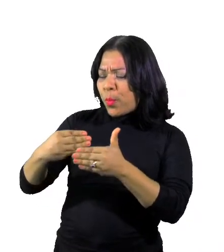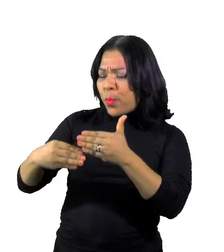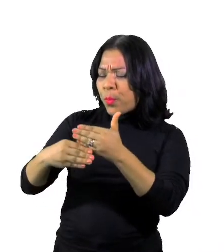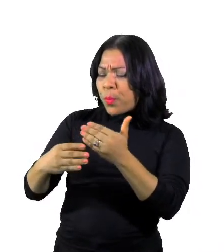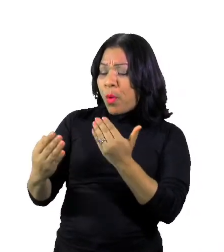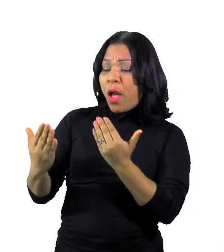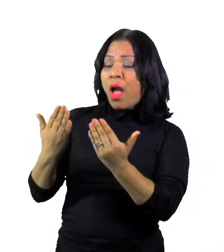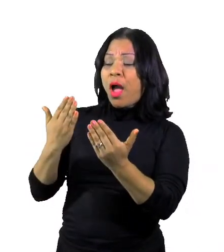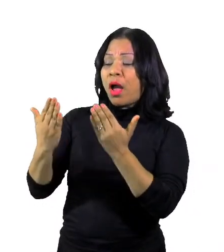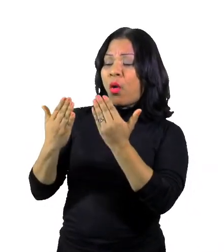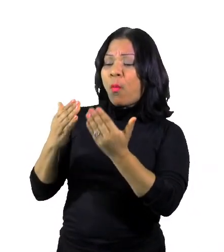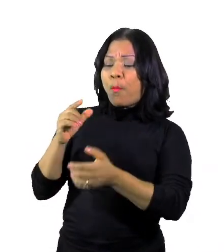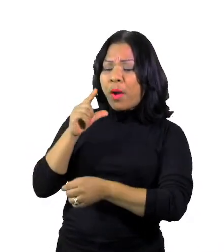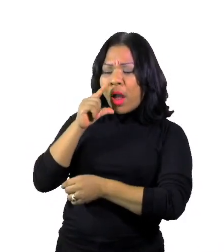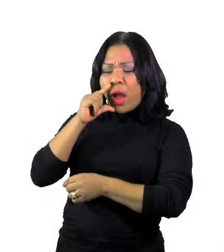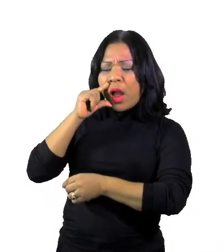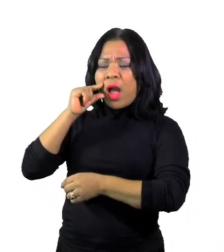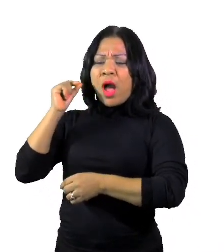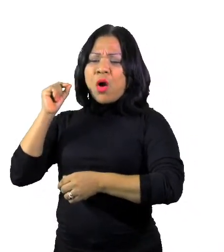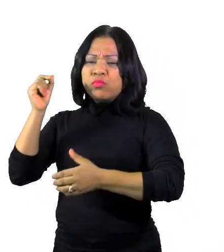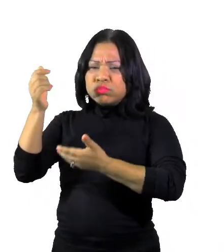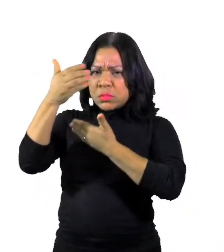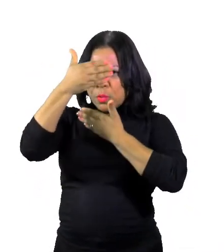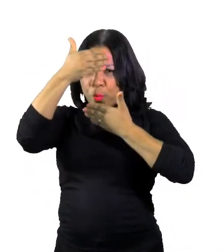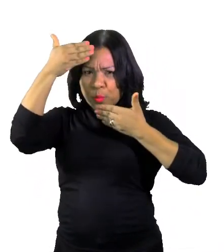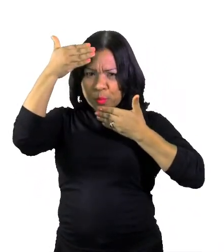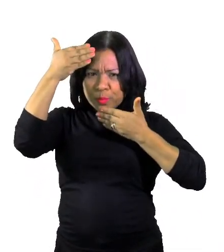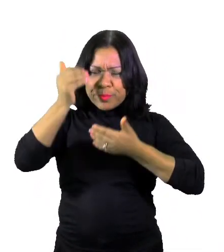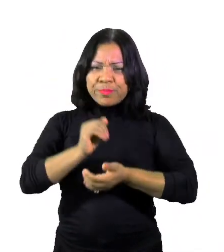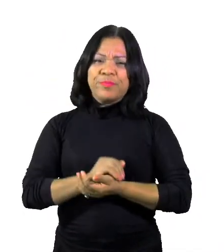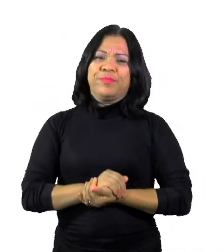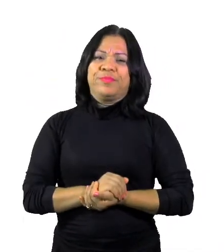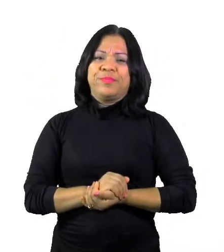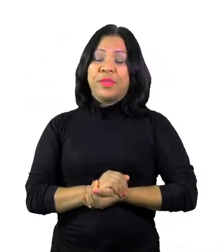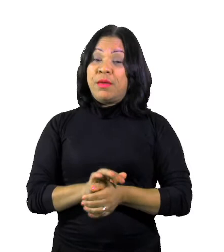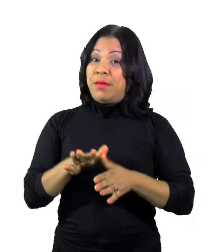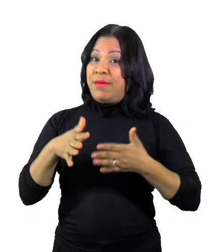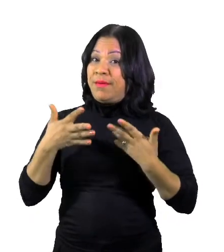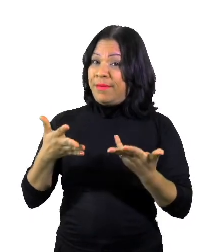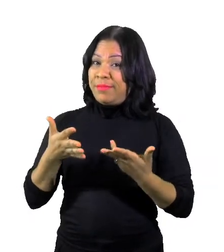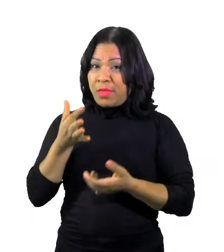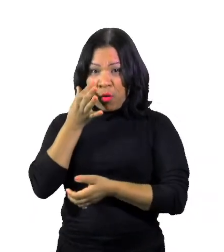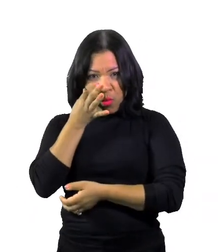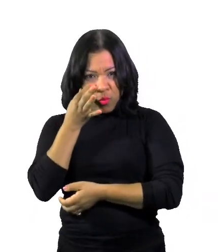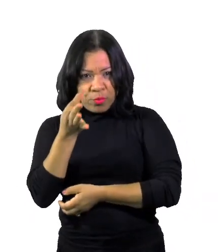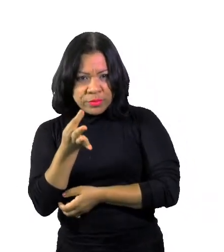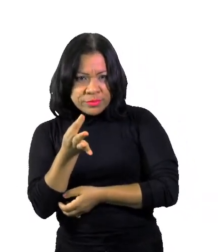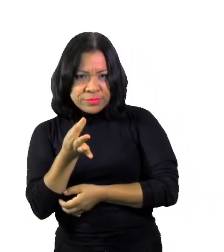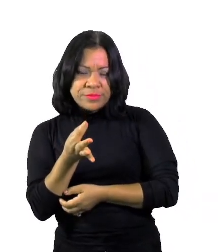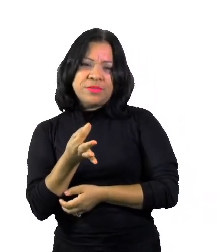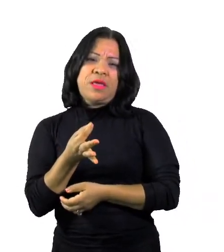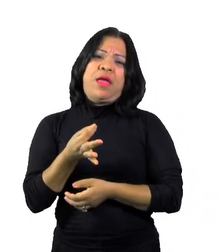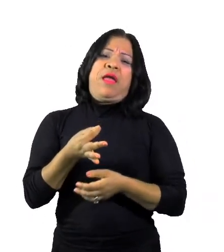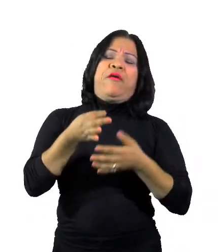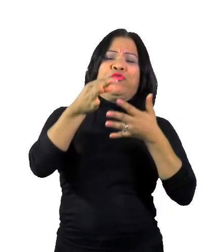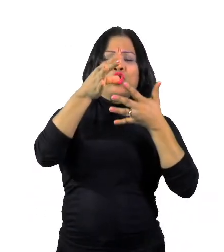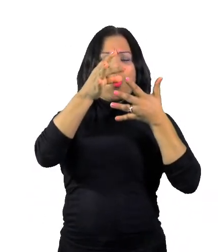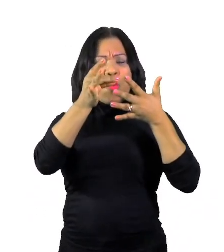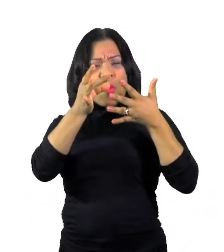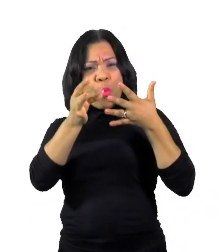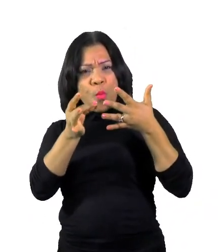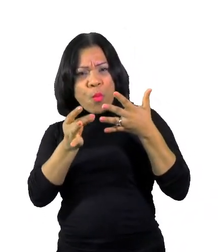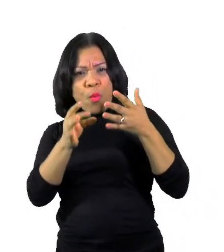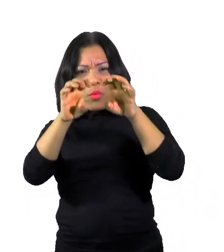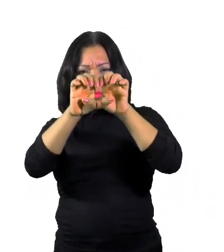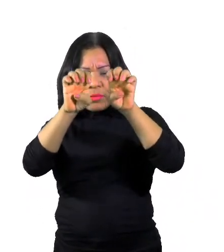a onça a um ninja. Então, observe direitinho toda a estrutura do texto,